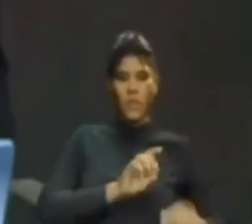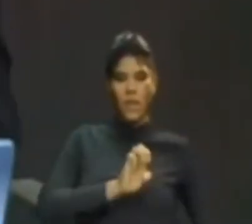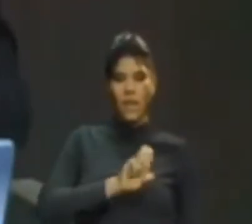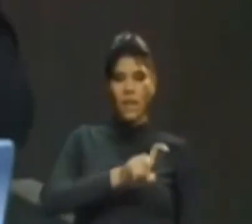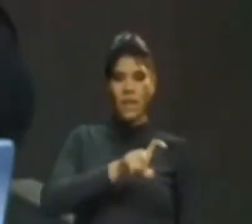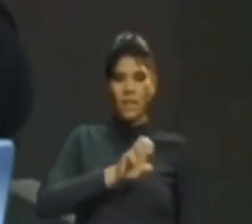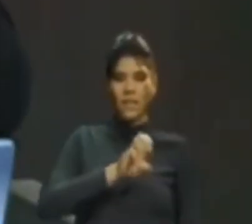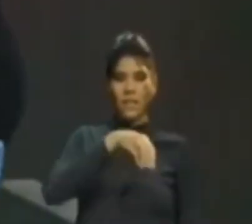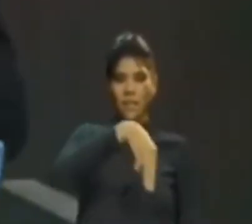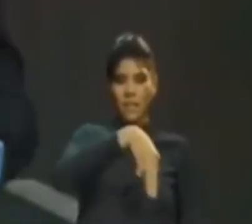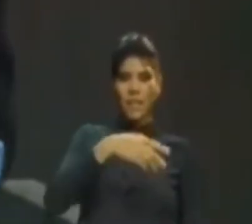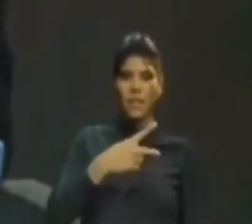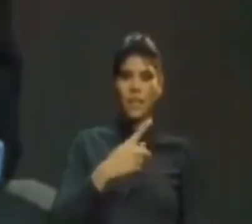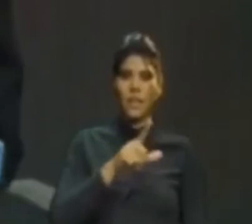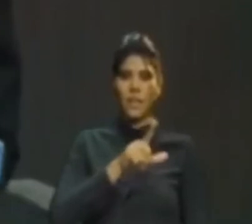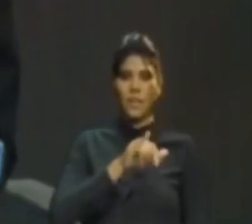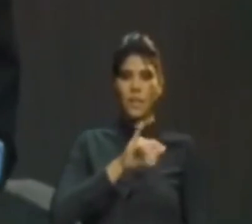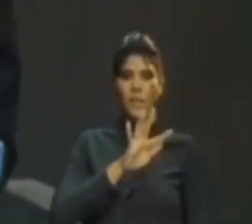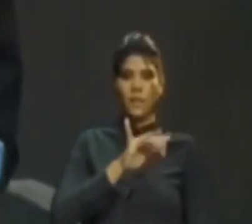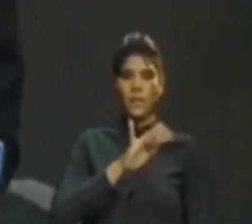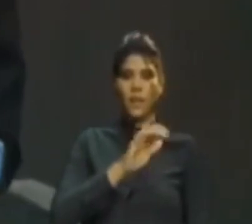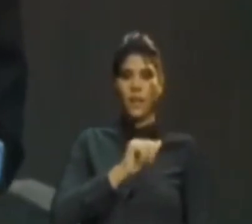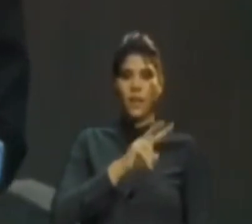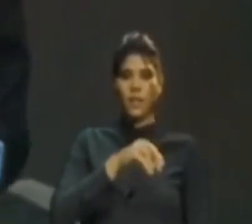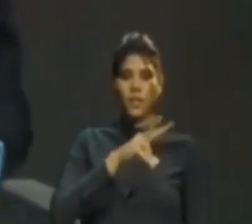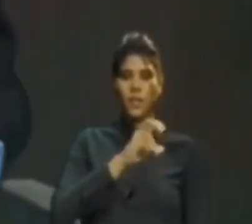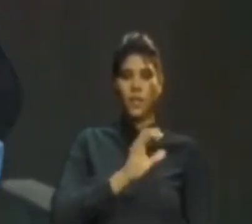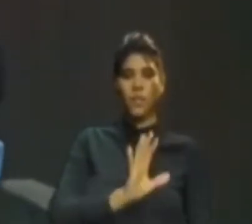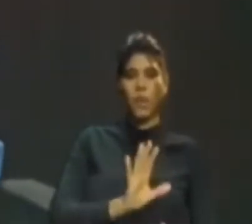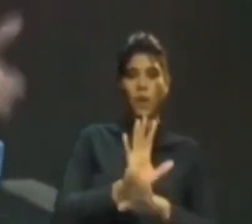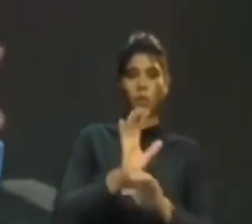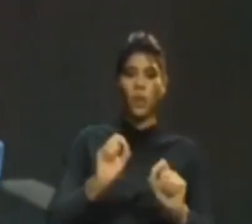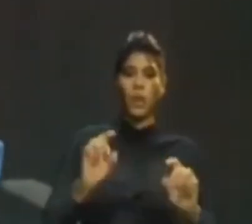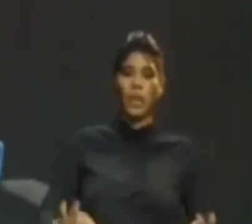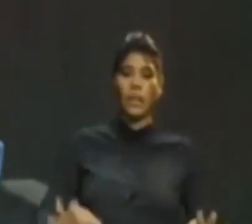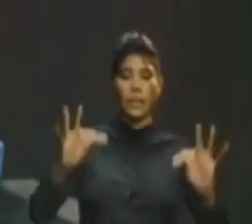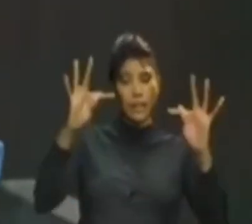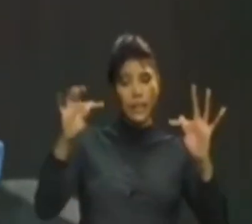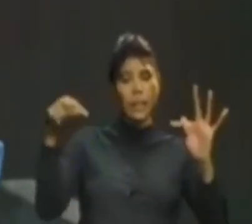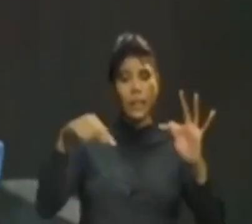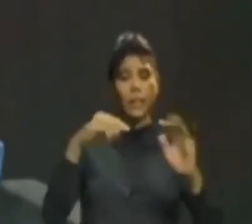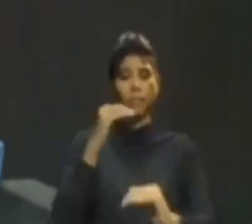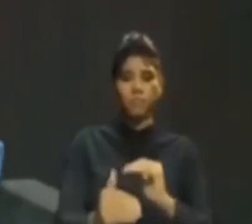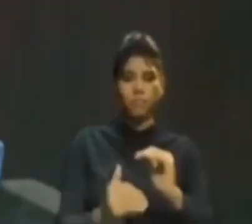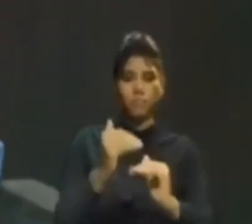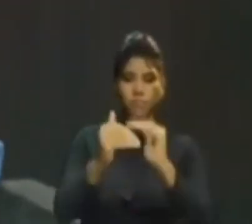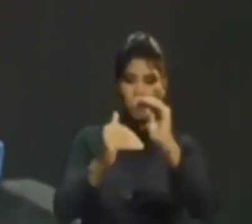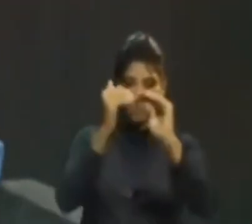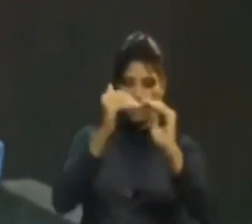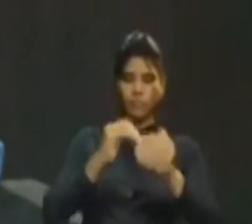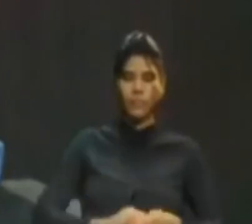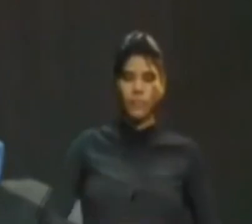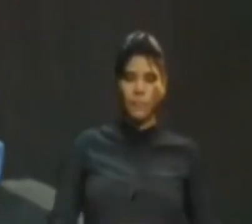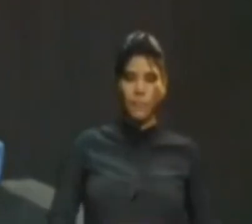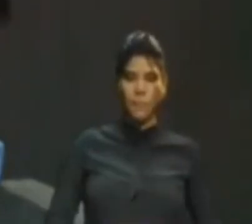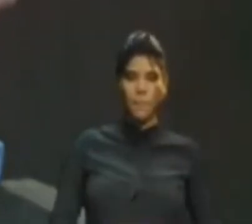evolução das tecnologias de promoção da saúde que é uma evolução né que